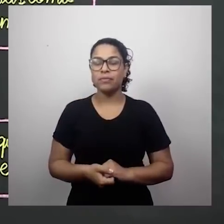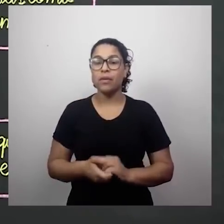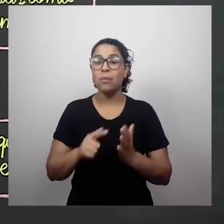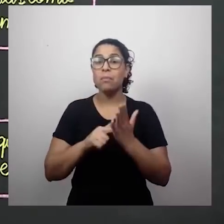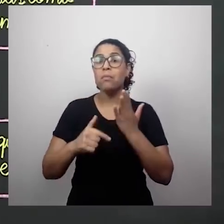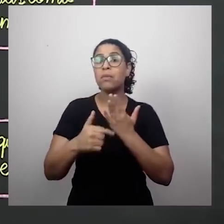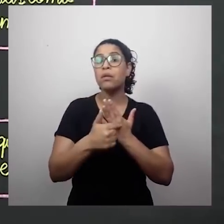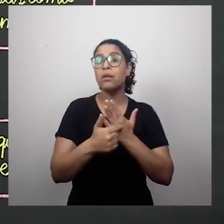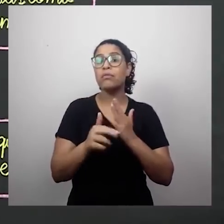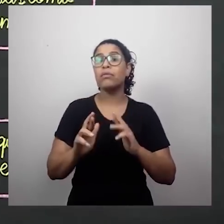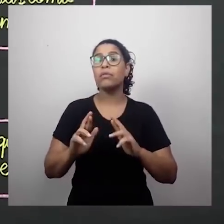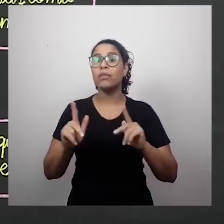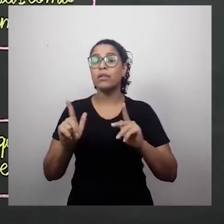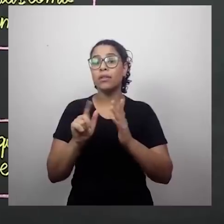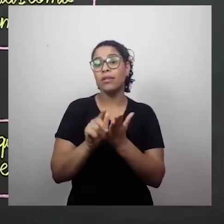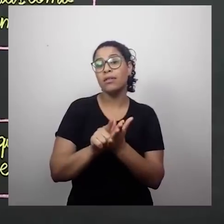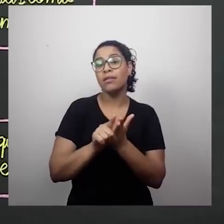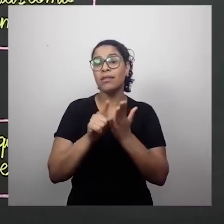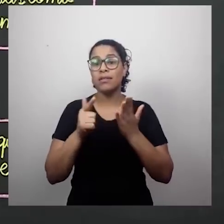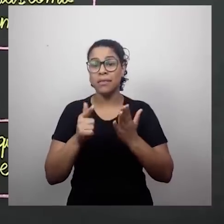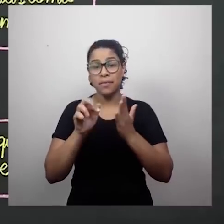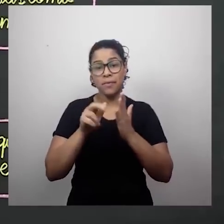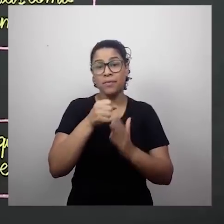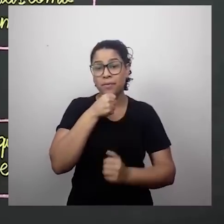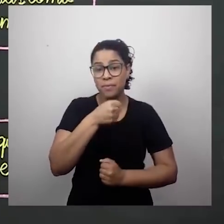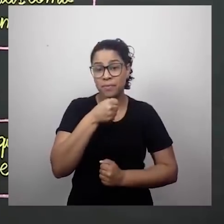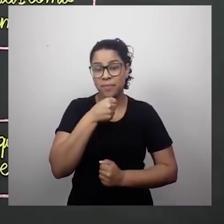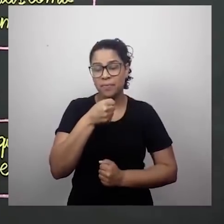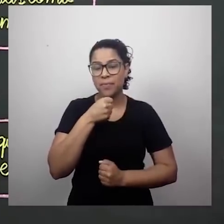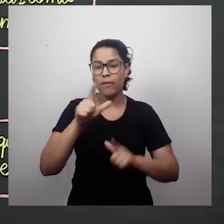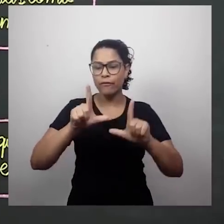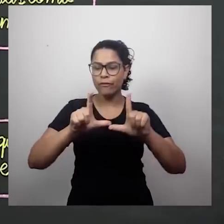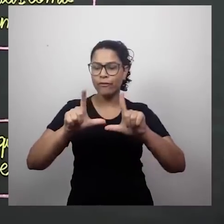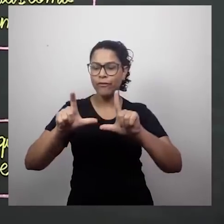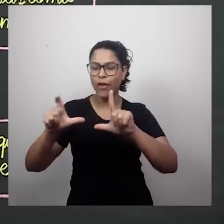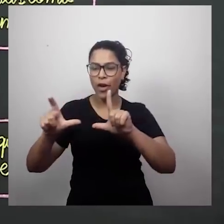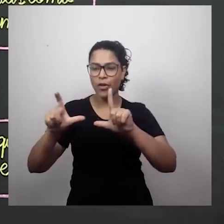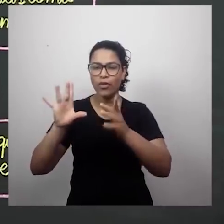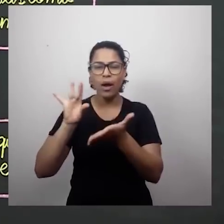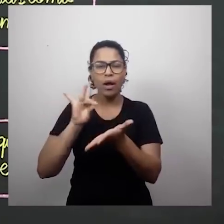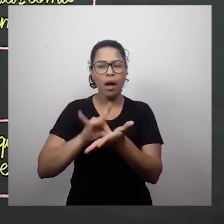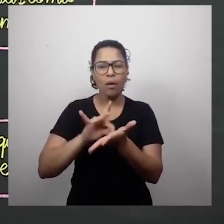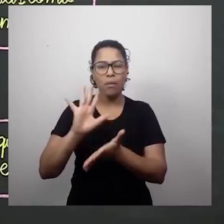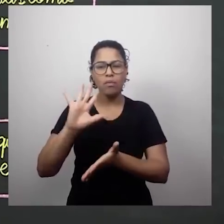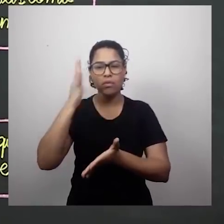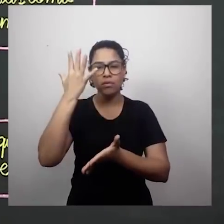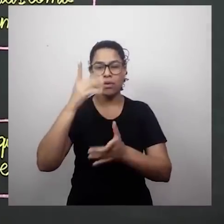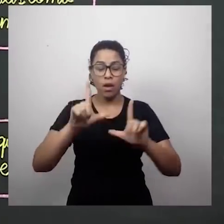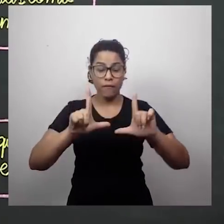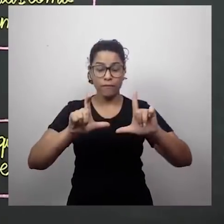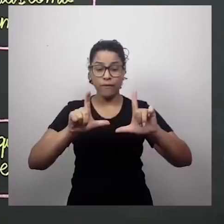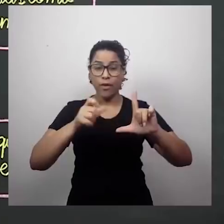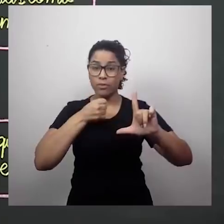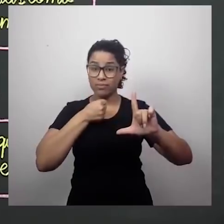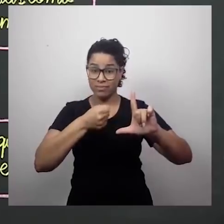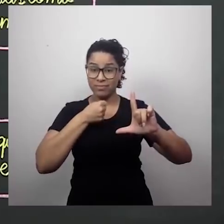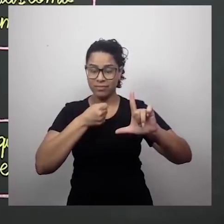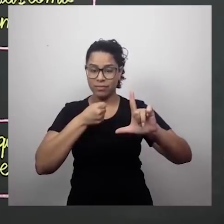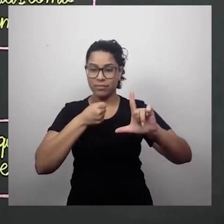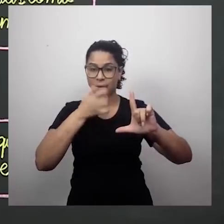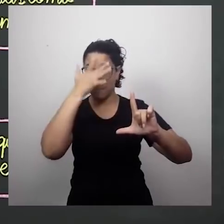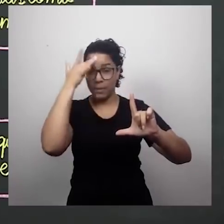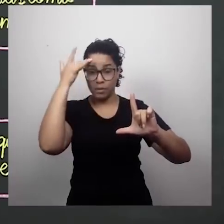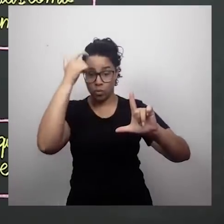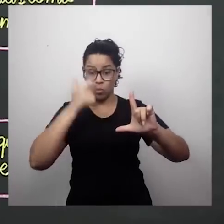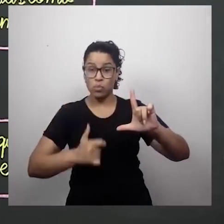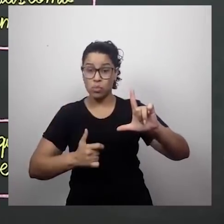metáfora que gira em torno do jornalismo, né? Que é esse retrato, essa fotografia do cotidiano e do real. Porque por meio da fotoreportagem, o jornalista